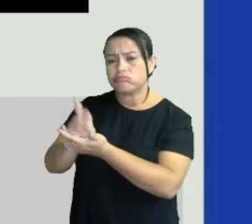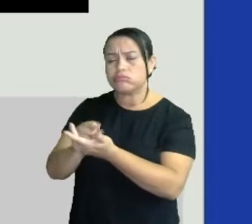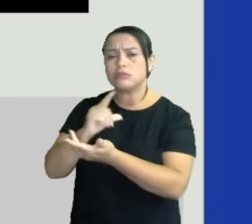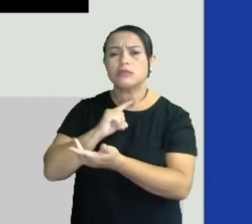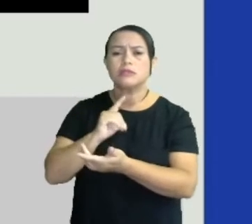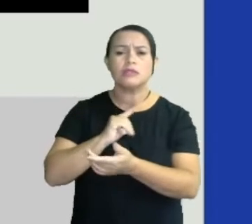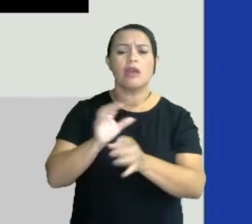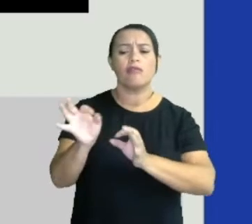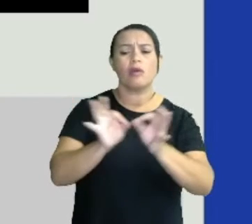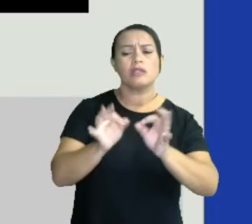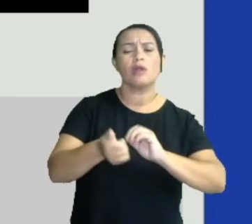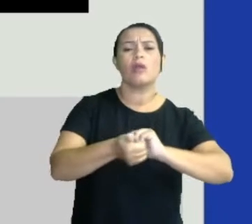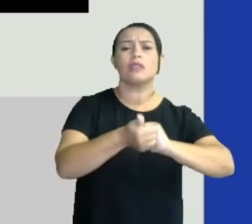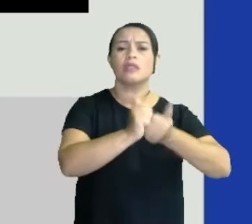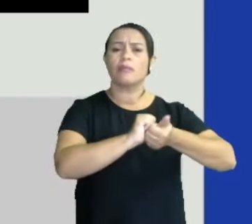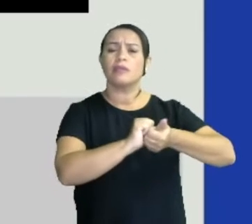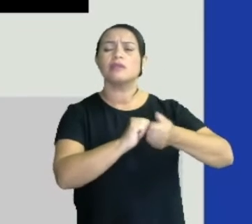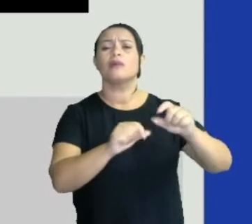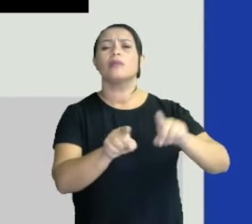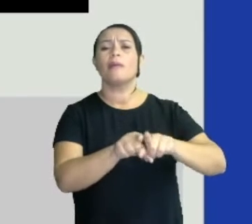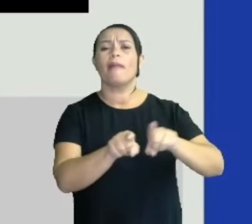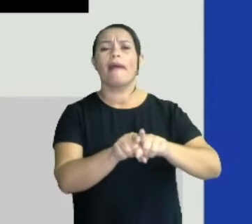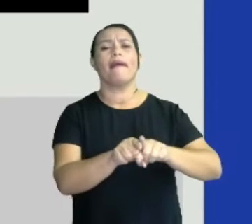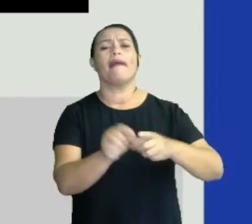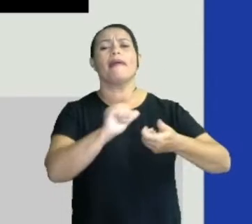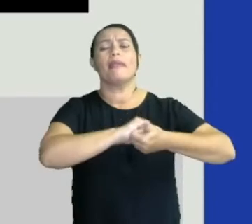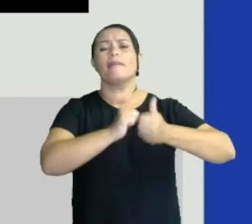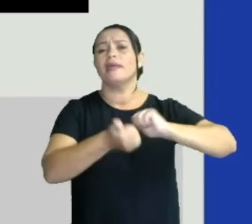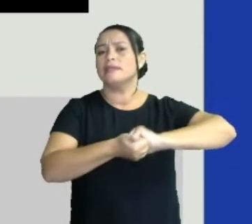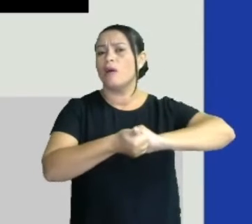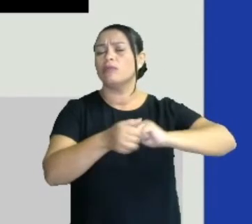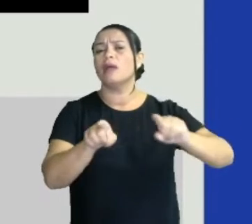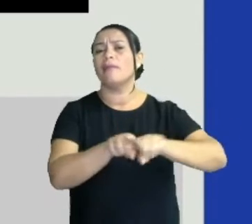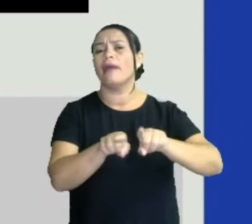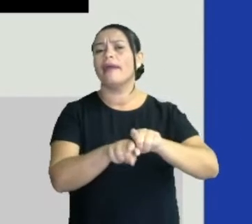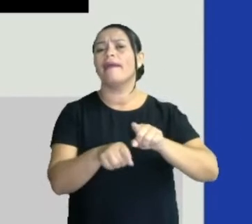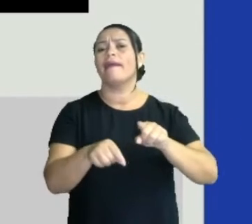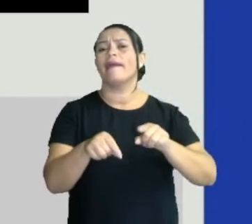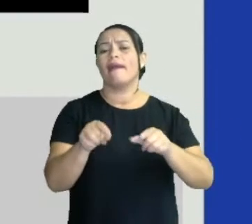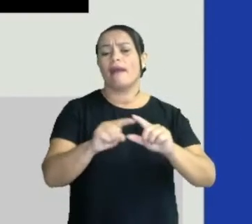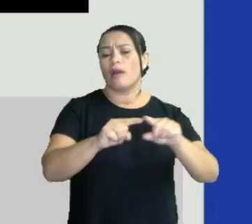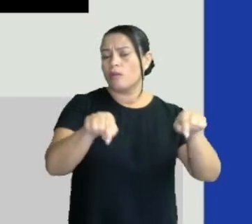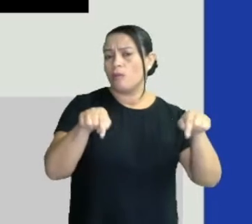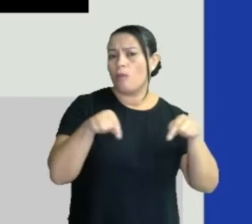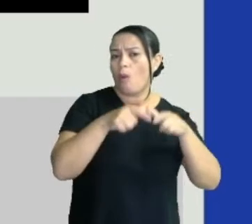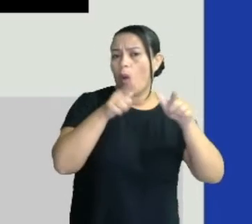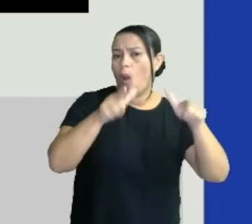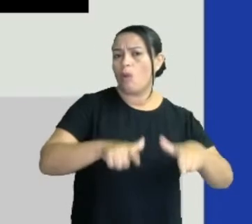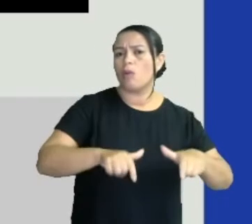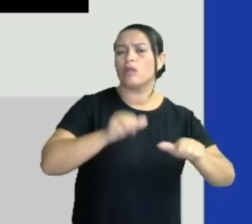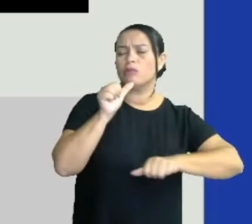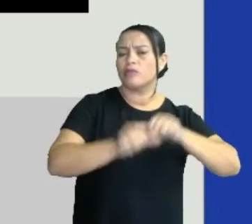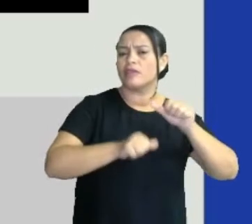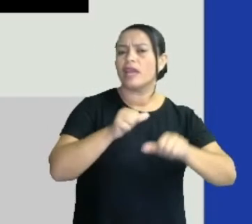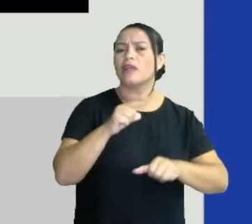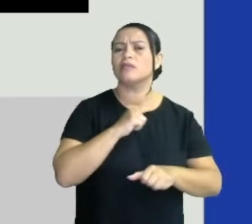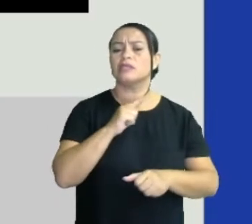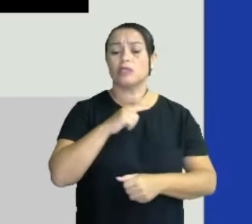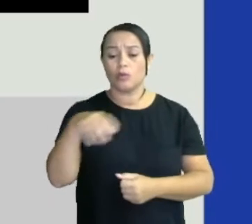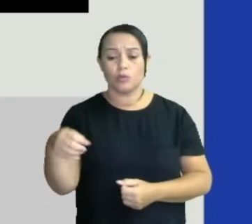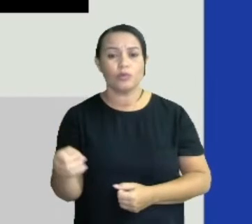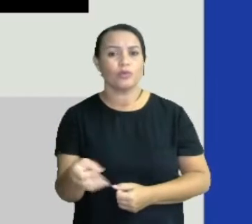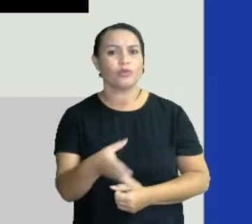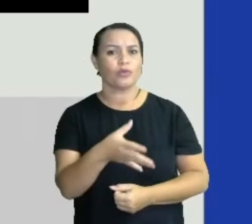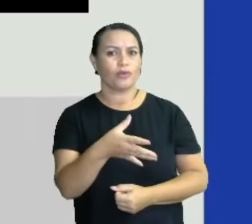forma de adaptação aqui na colônia modificada e trazendo um traço